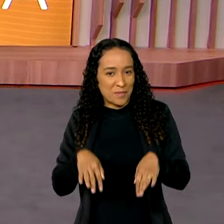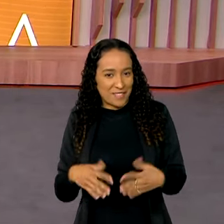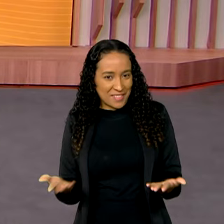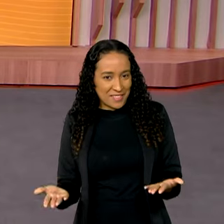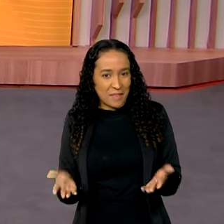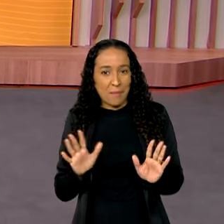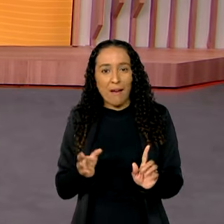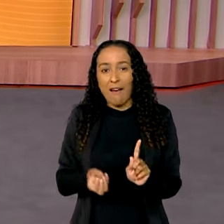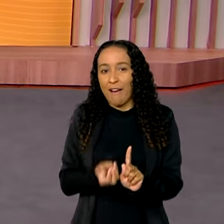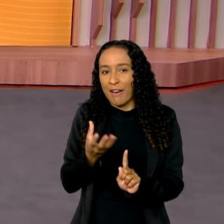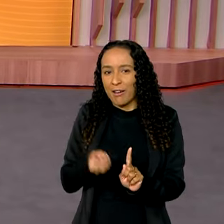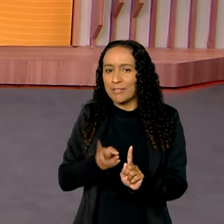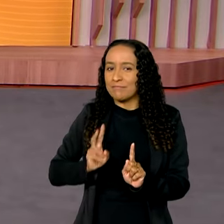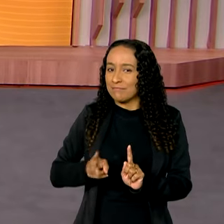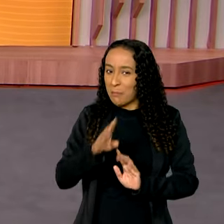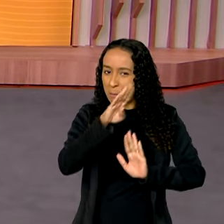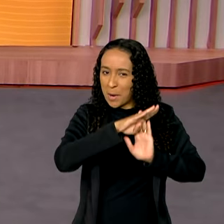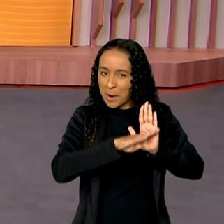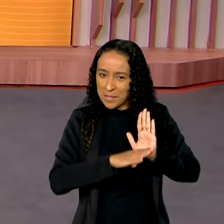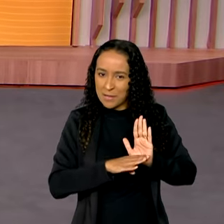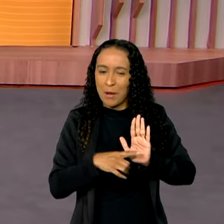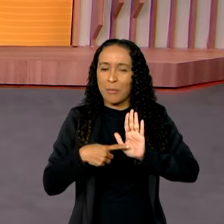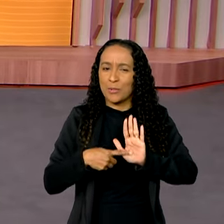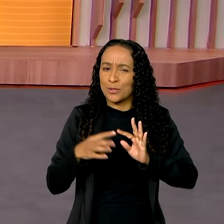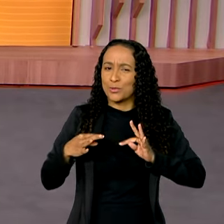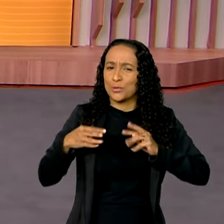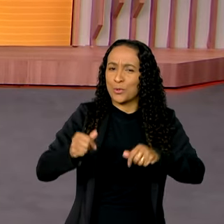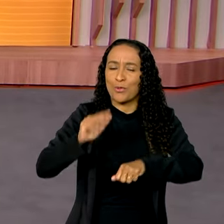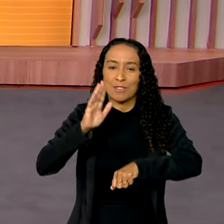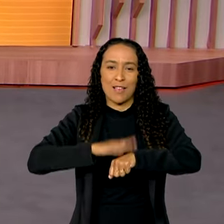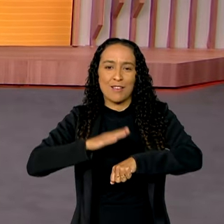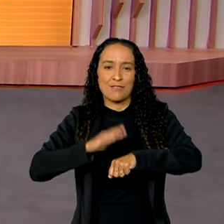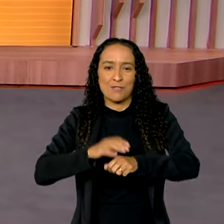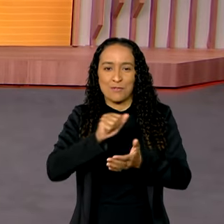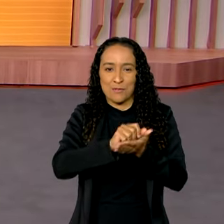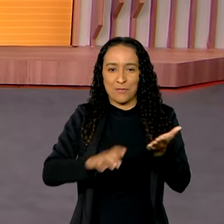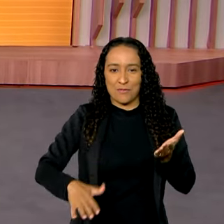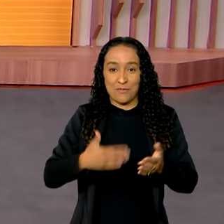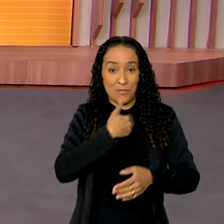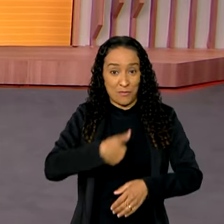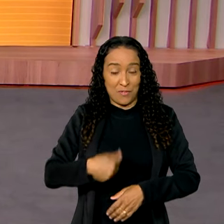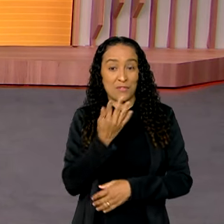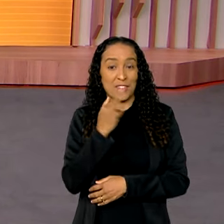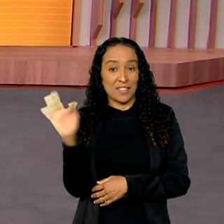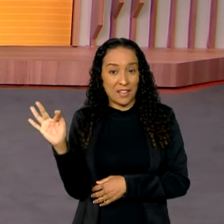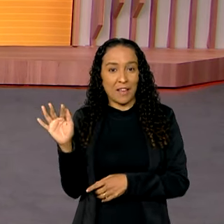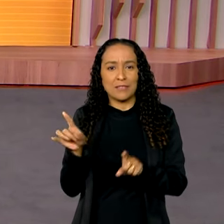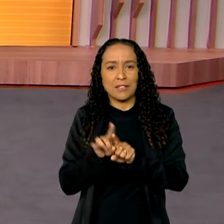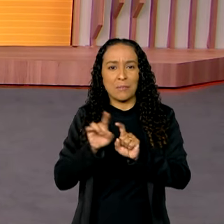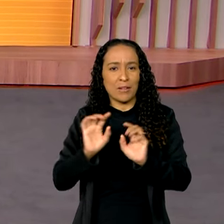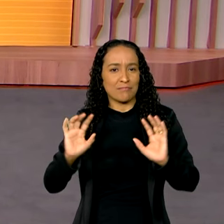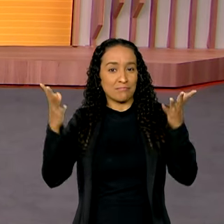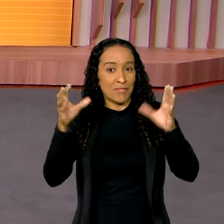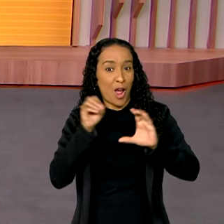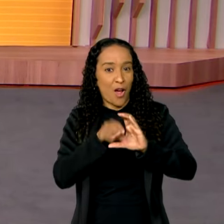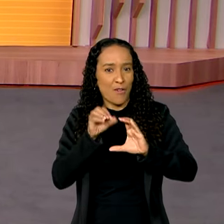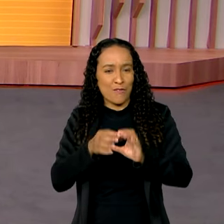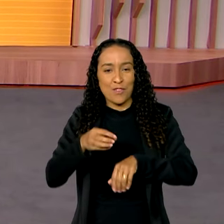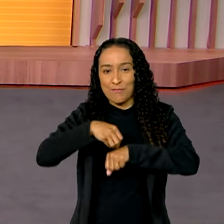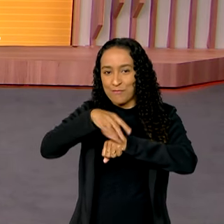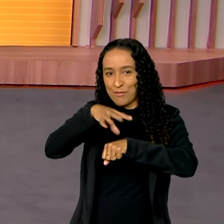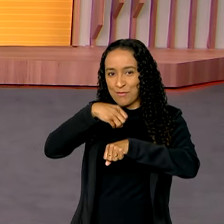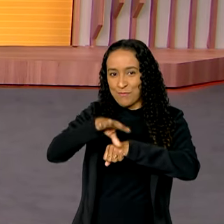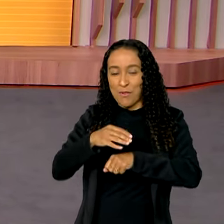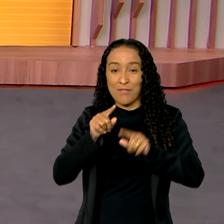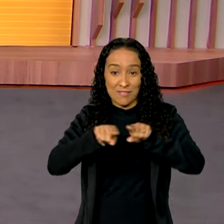por aqui, mas o canal GOV segue com a programação, mostrando todas as ações do governo federal, com eventos ao vivo, dicas